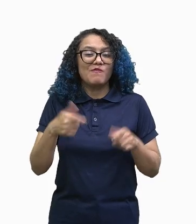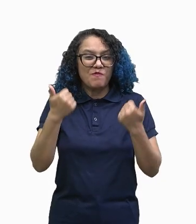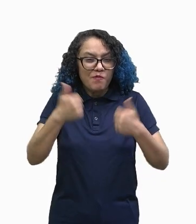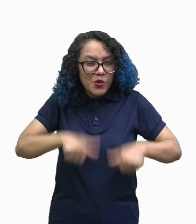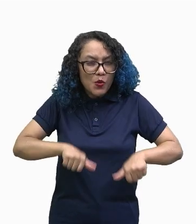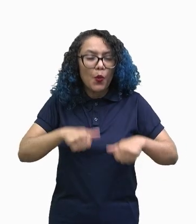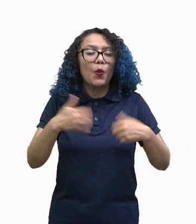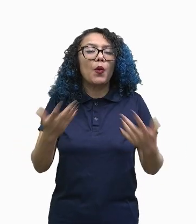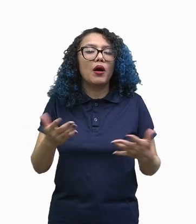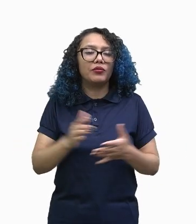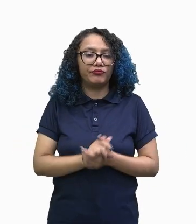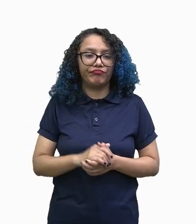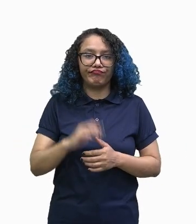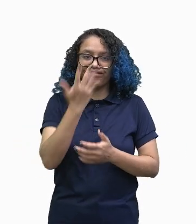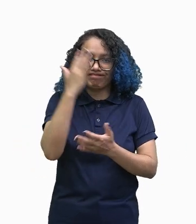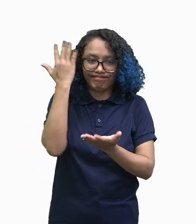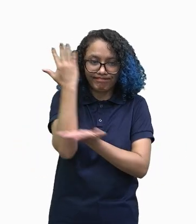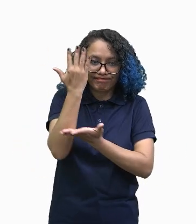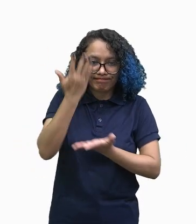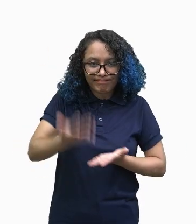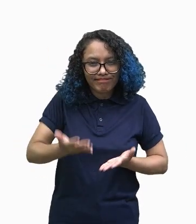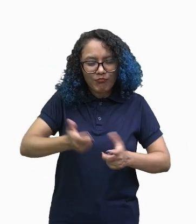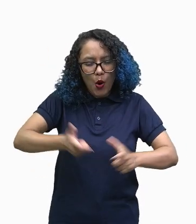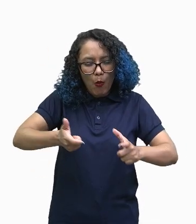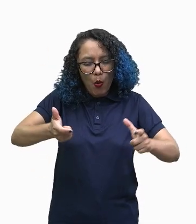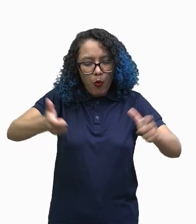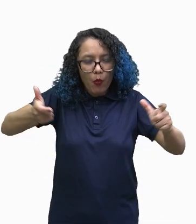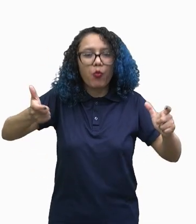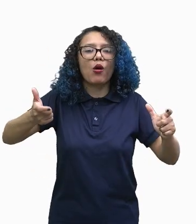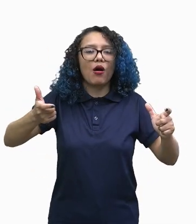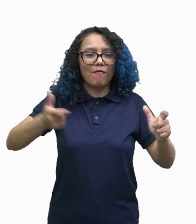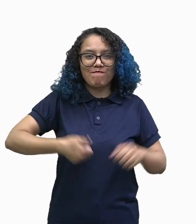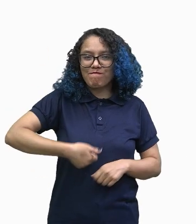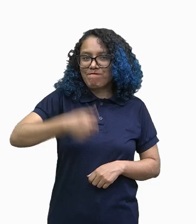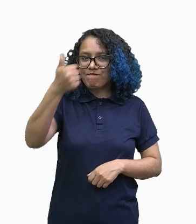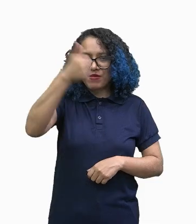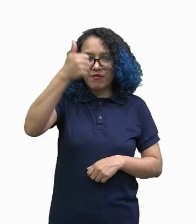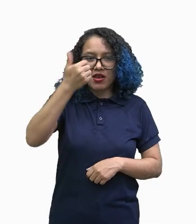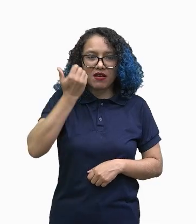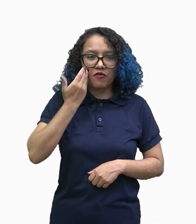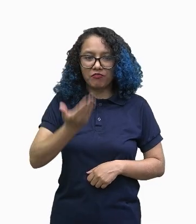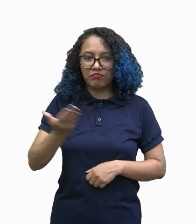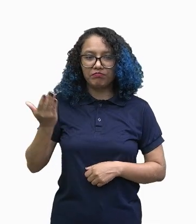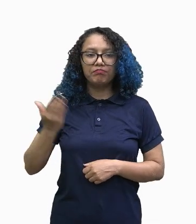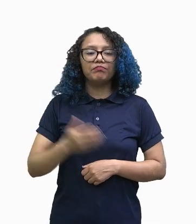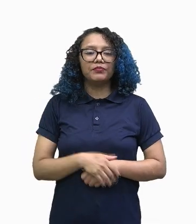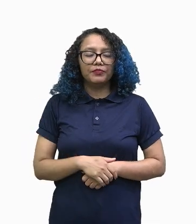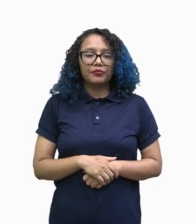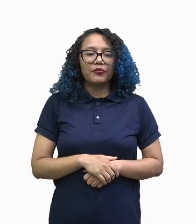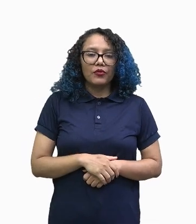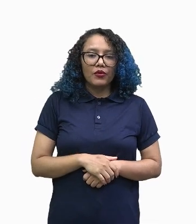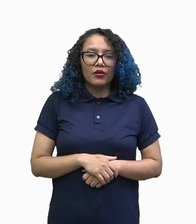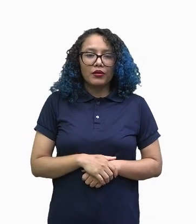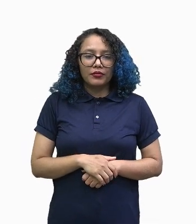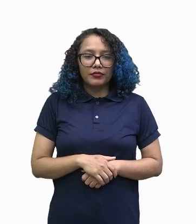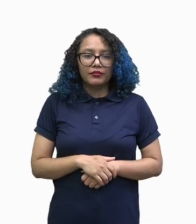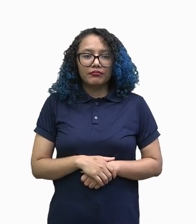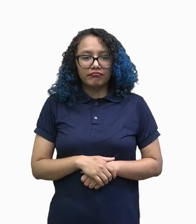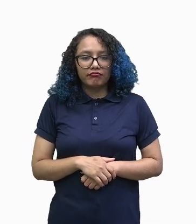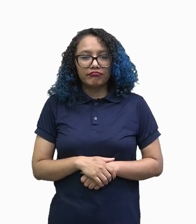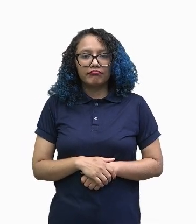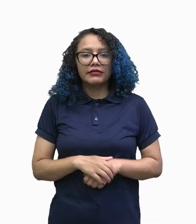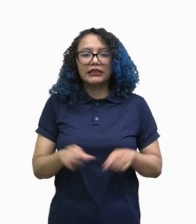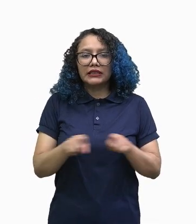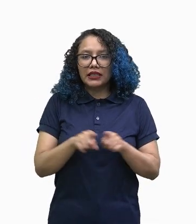sobre o desmatamento em larga escala ali, né? O primeirinho que nós estamos vendo ali desse mapa mental, que é a expansão